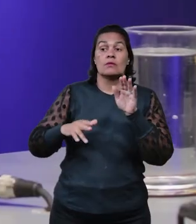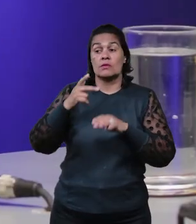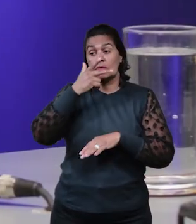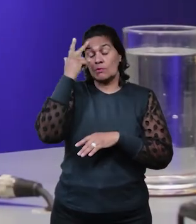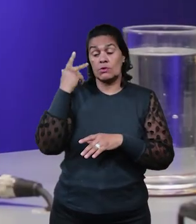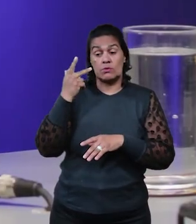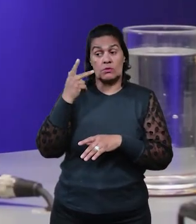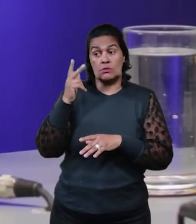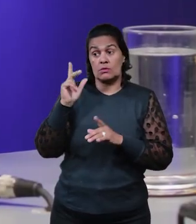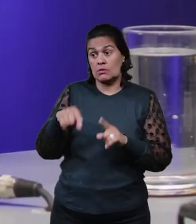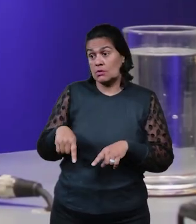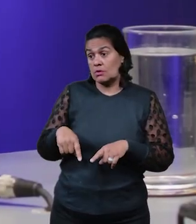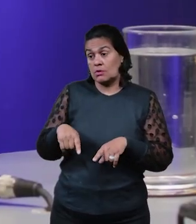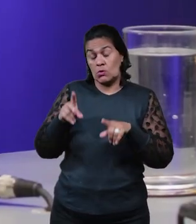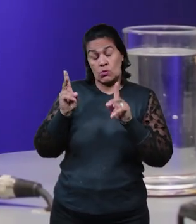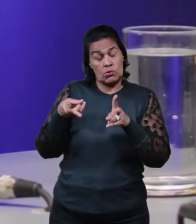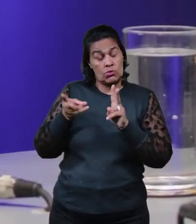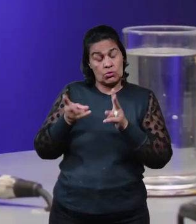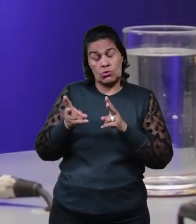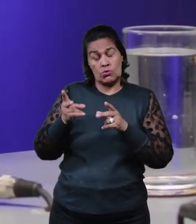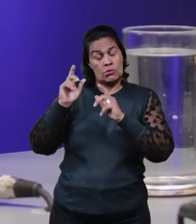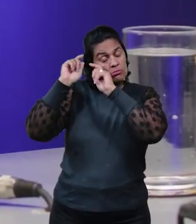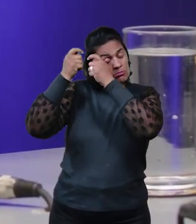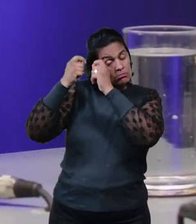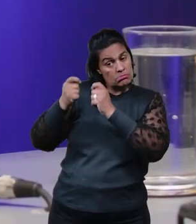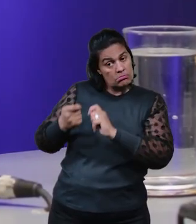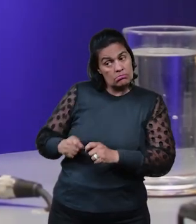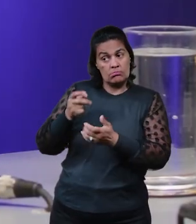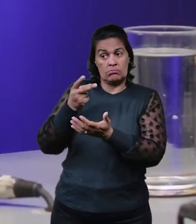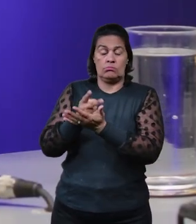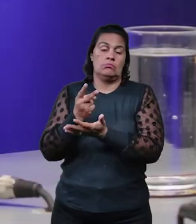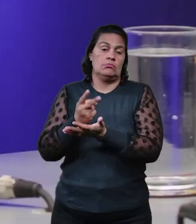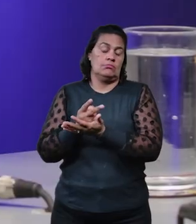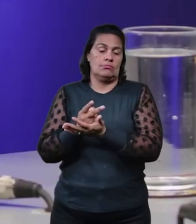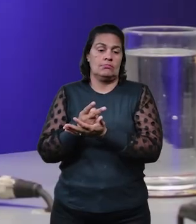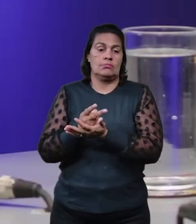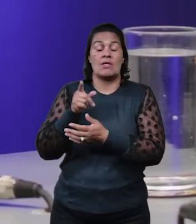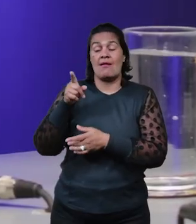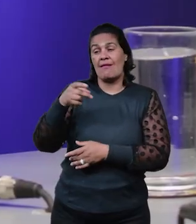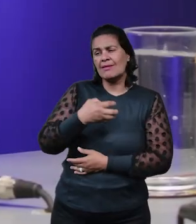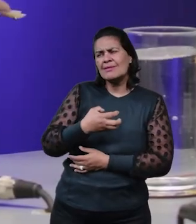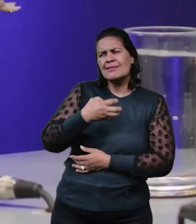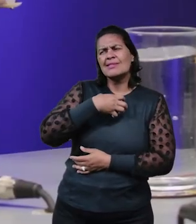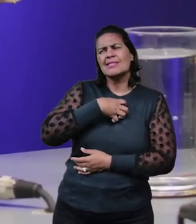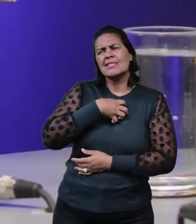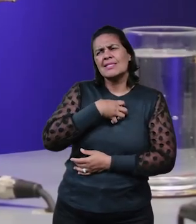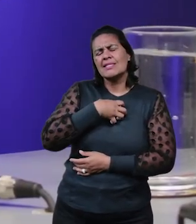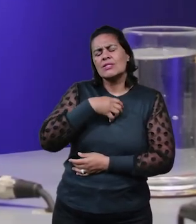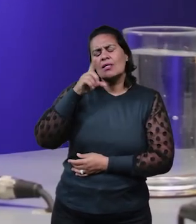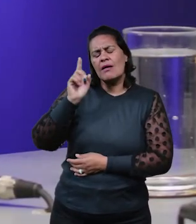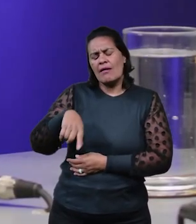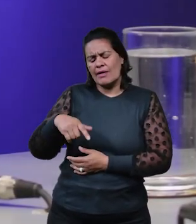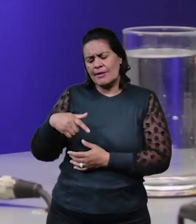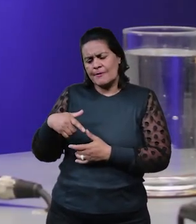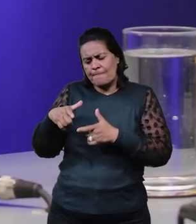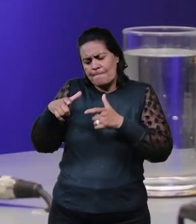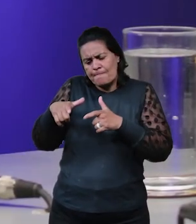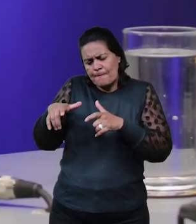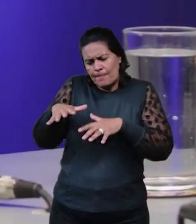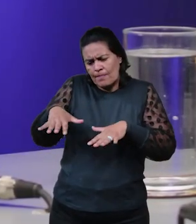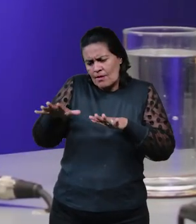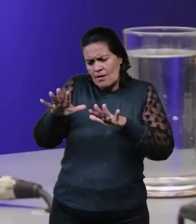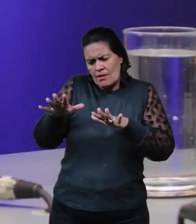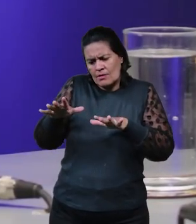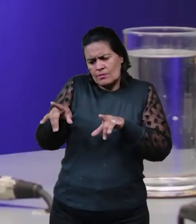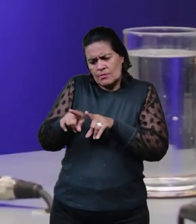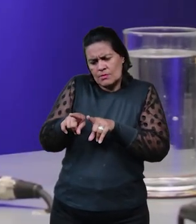trança depois que sai do alisamento e se sentindo num lugar de se sentindo